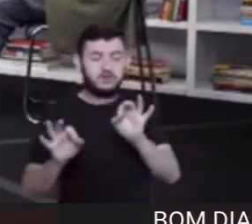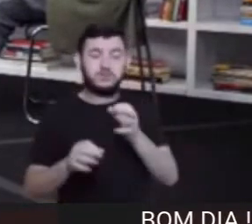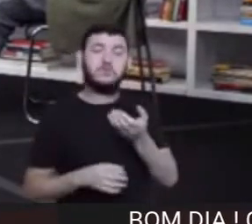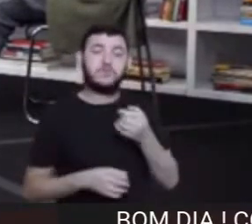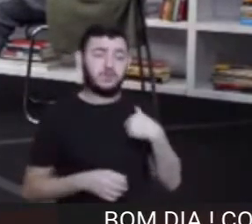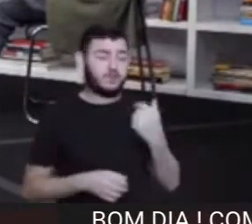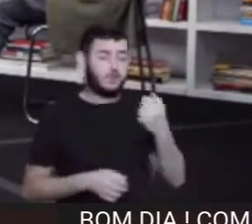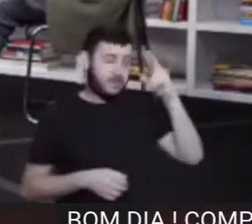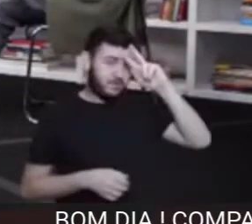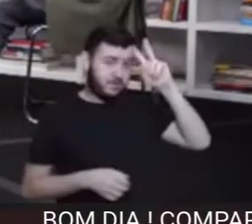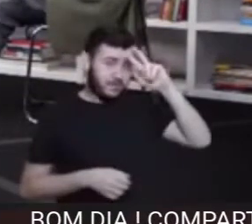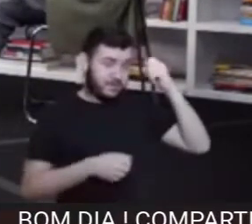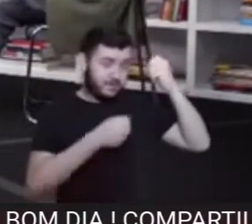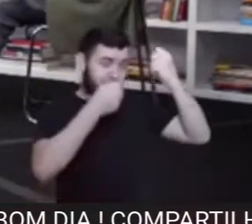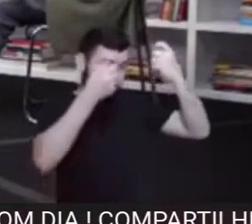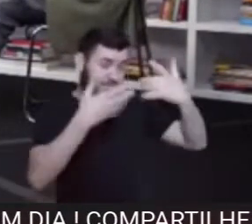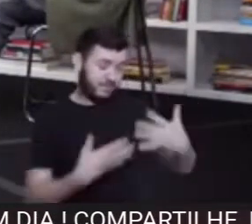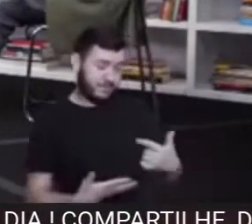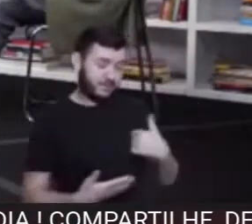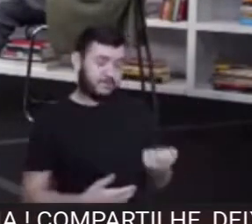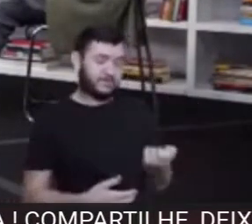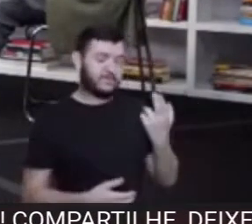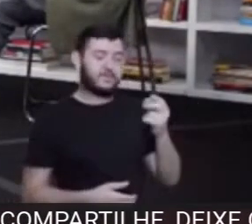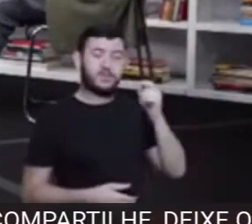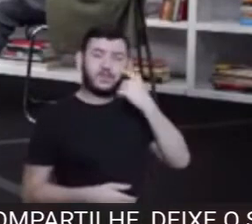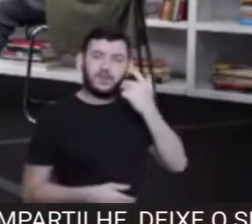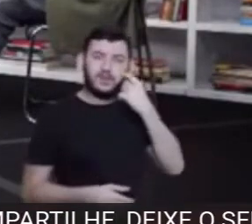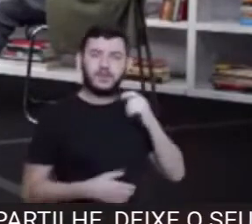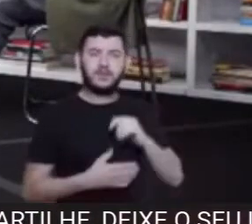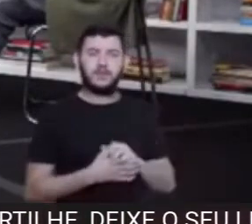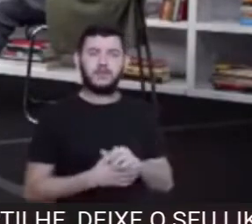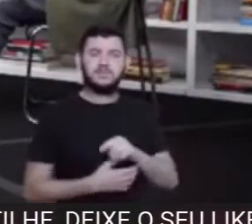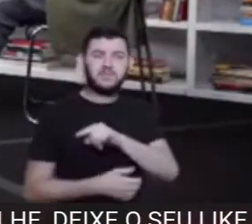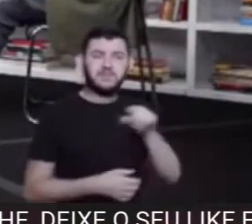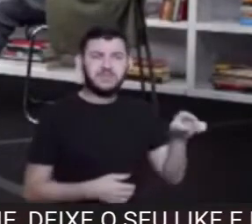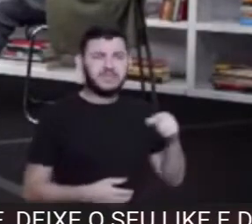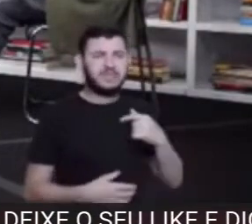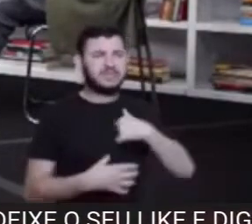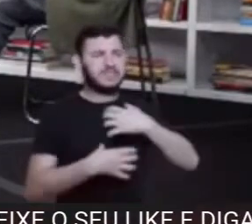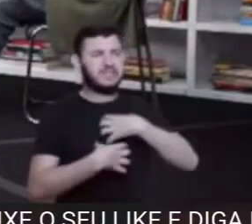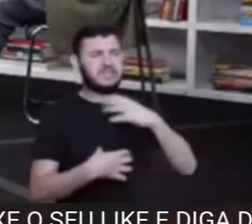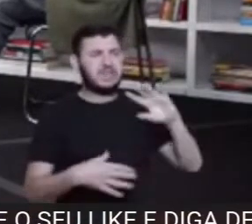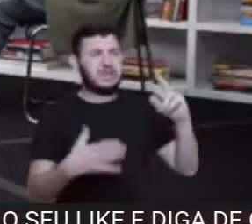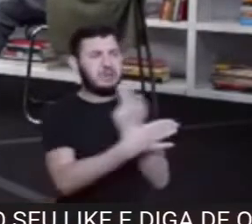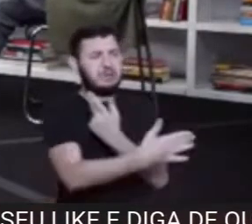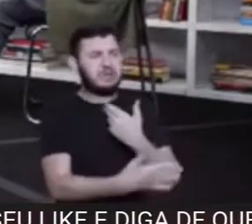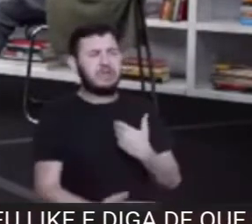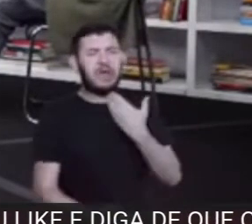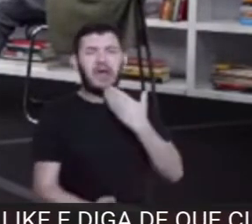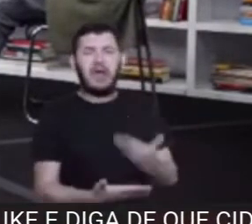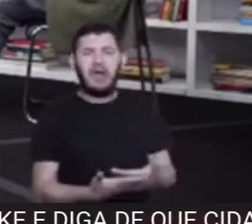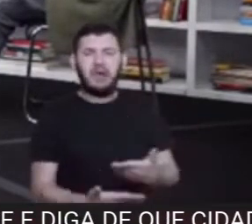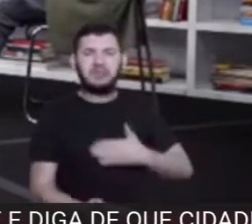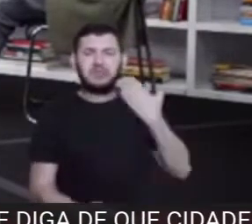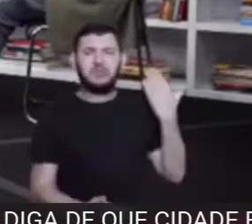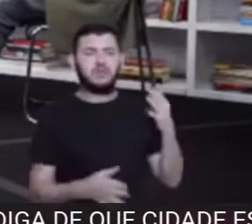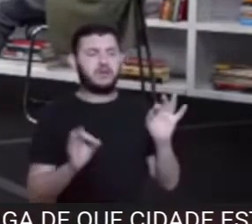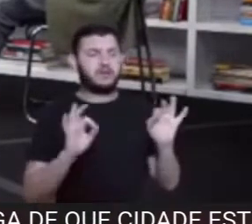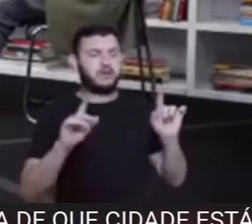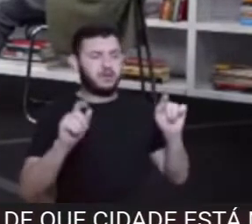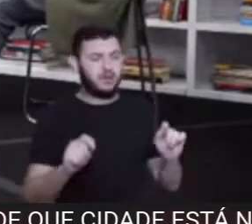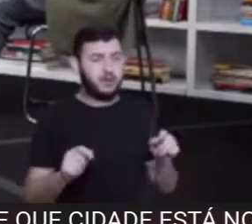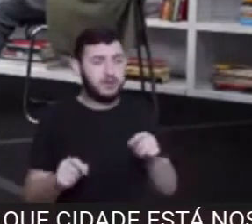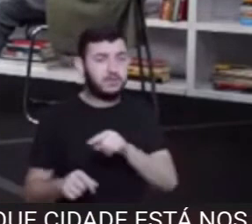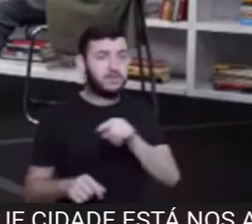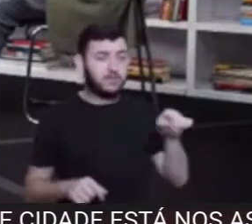não achar que aconteceu alguma surpresa. Vocês estão lembrados que quando eu fui prestar o meu primeiro depoimento para o